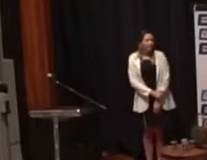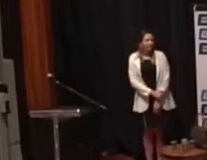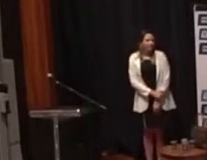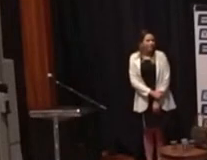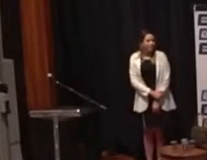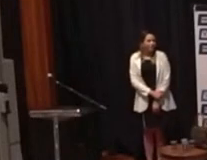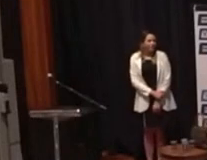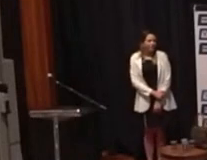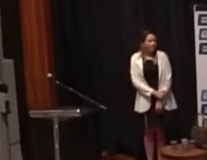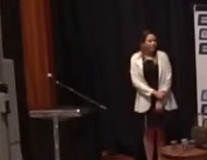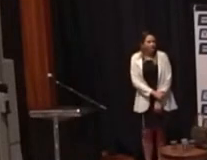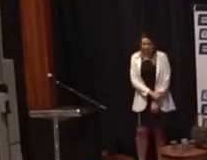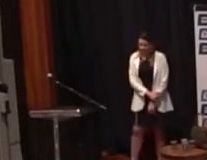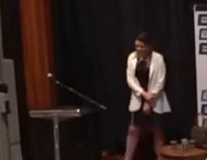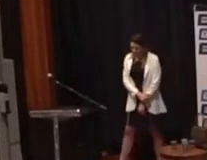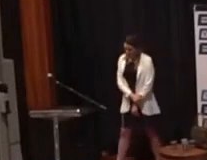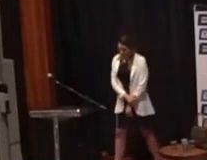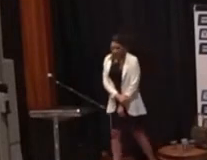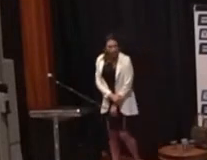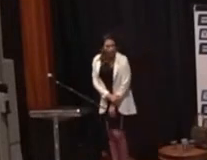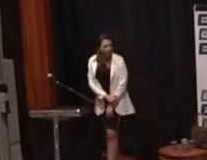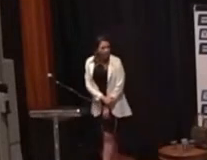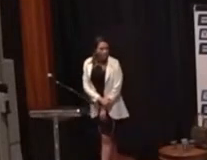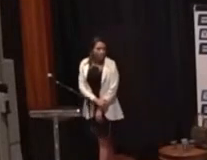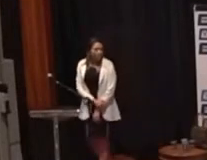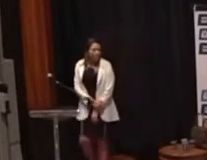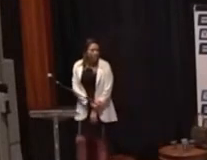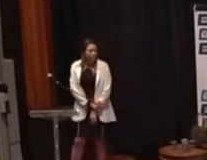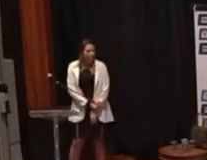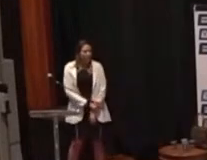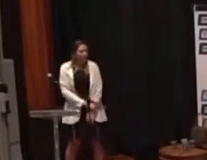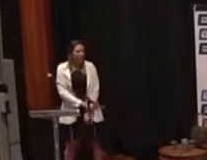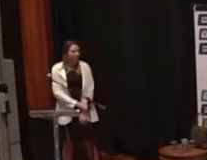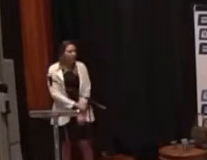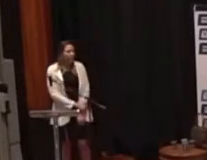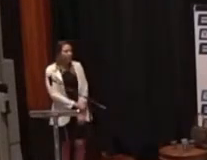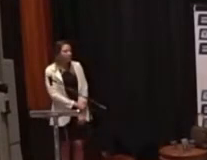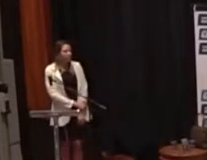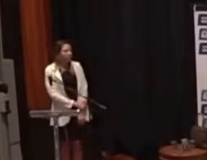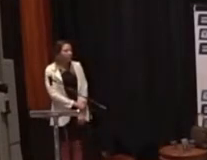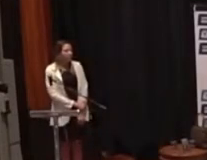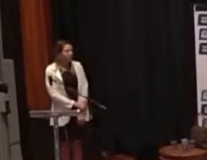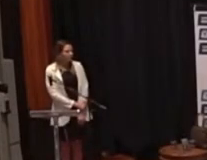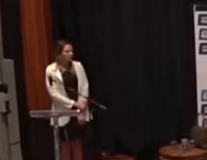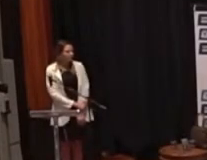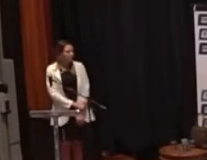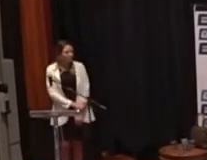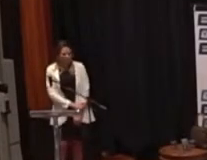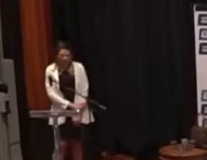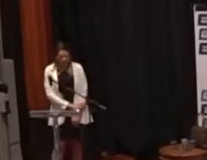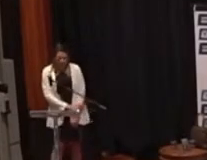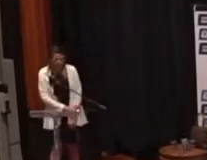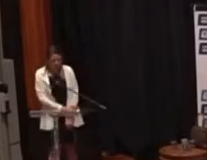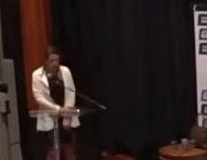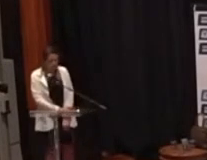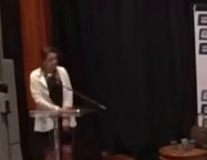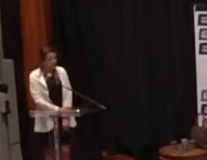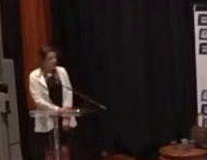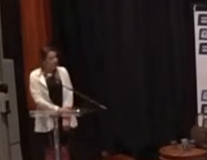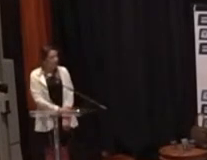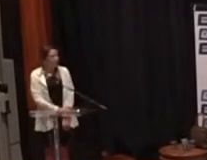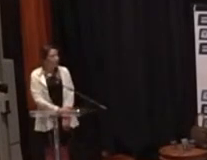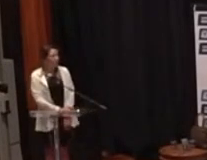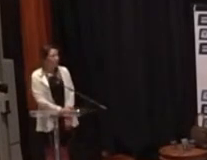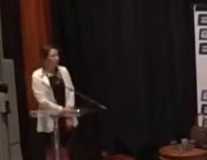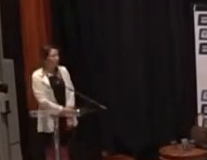Bom dia a todos vocês. Quero, ao cumprimentar a todos que conosco estão aqui neste momento, e o